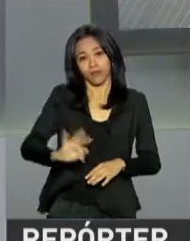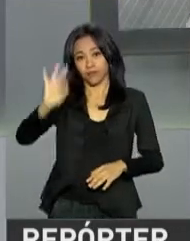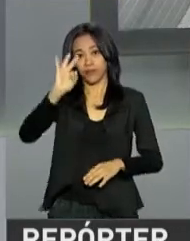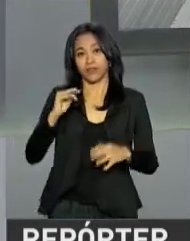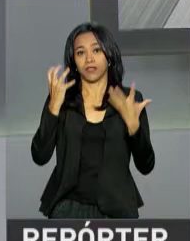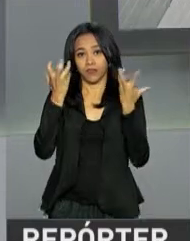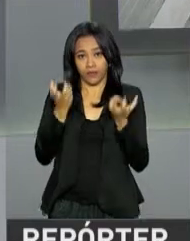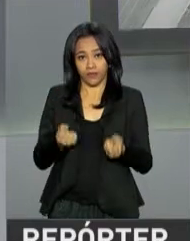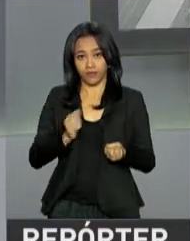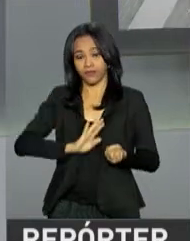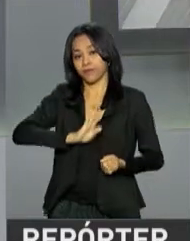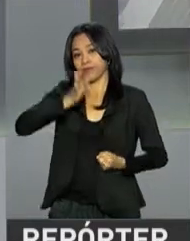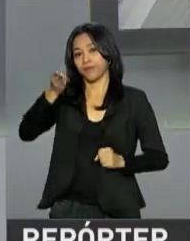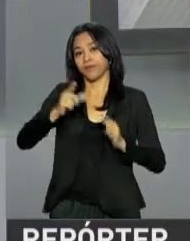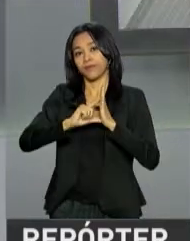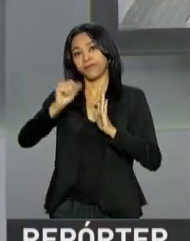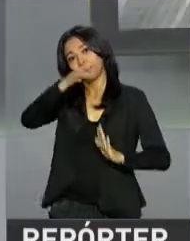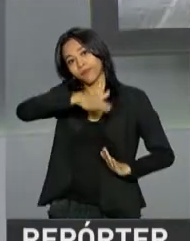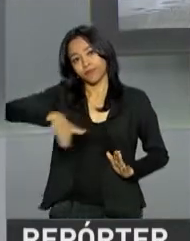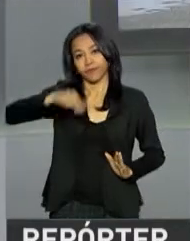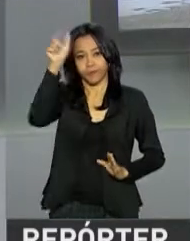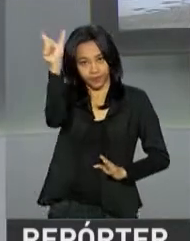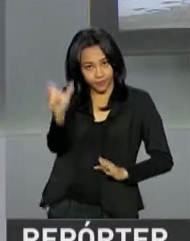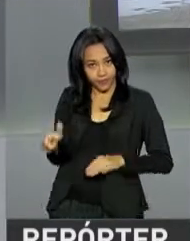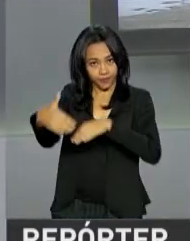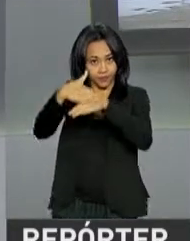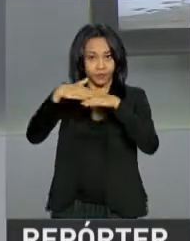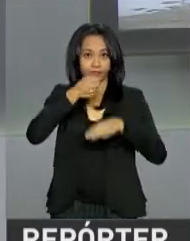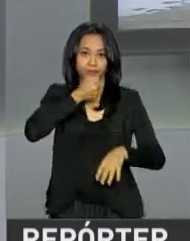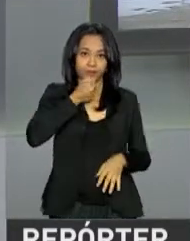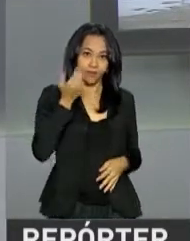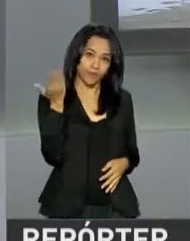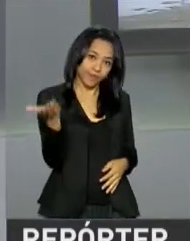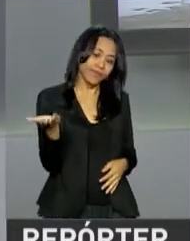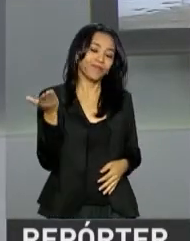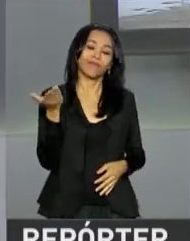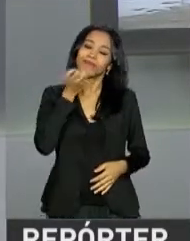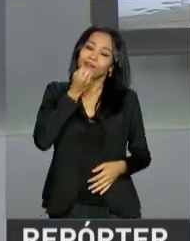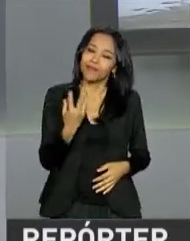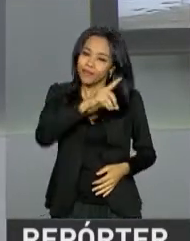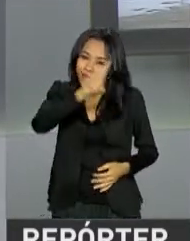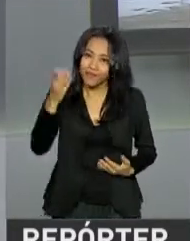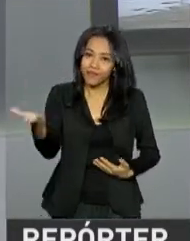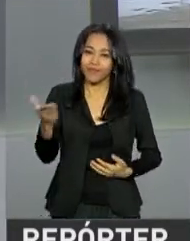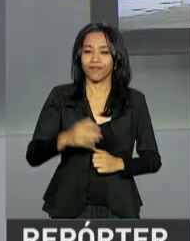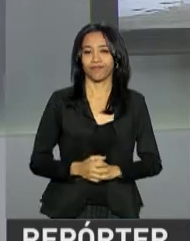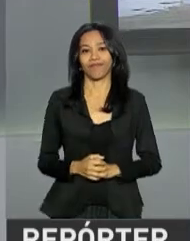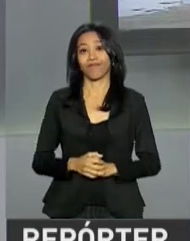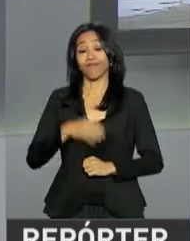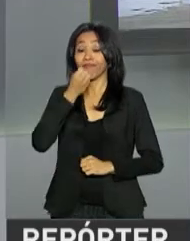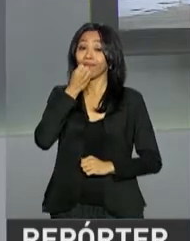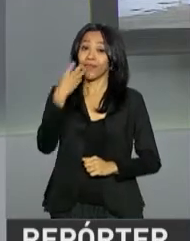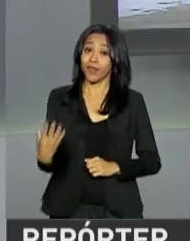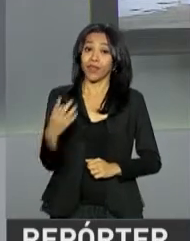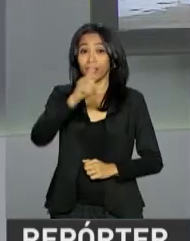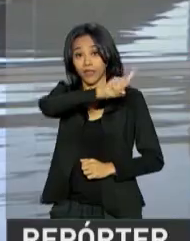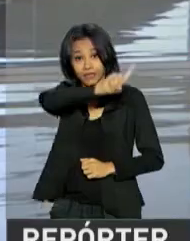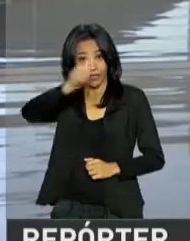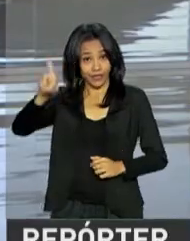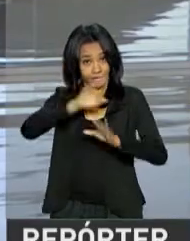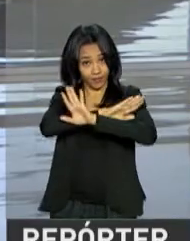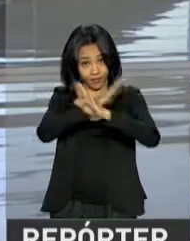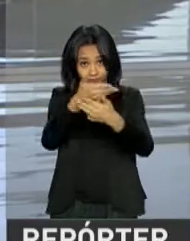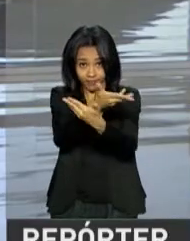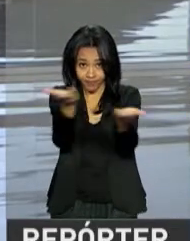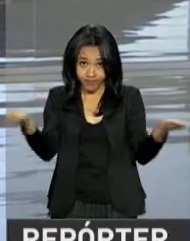direto ao palácio do planalto conversar com o repórter ney pereira o lanac bom dia pra você onde está está bom dia a todos olha